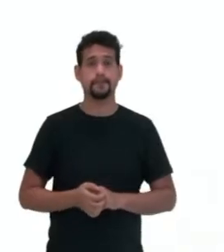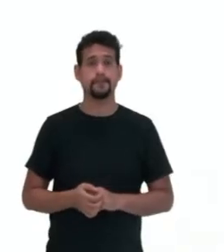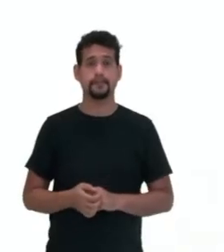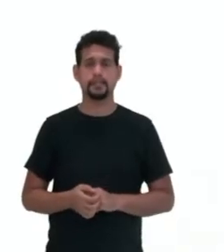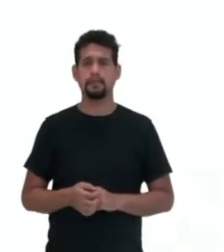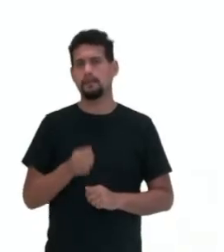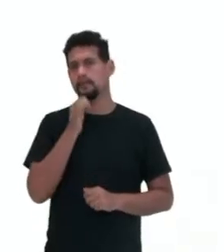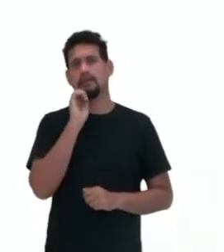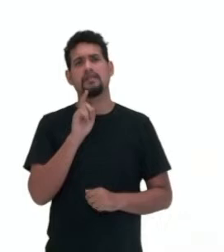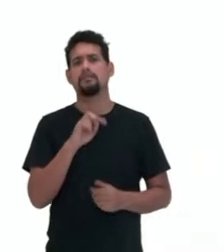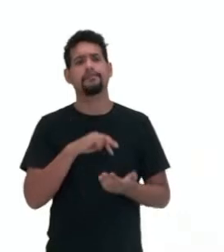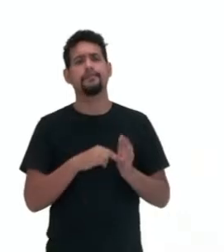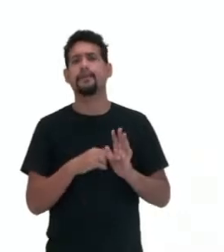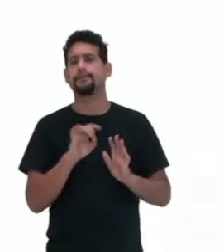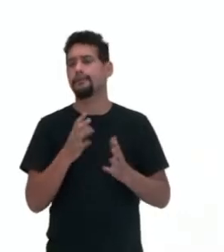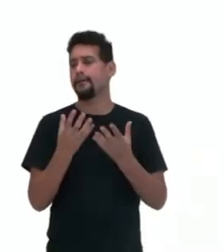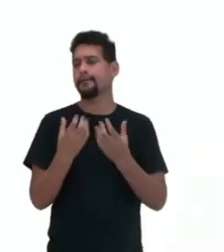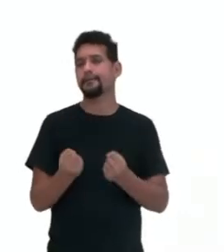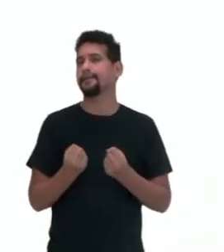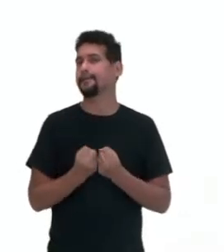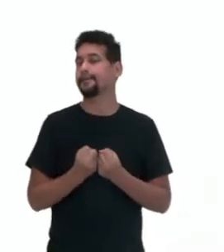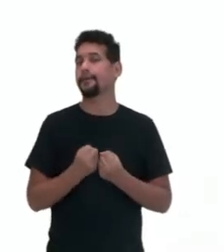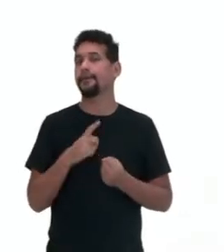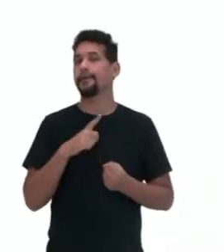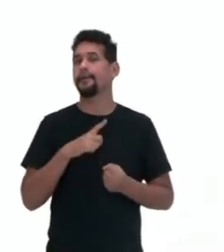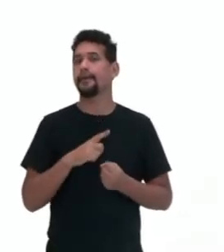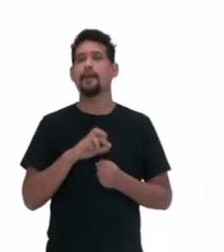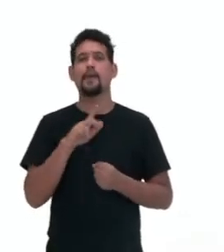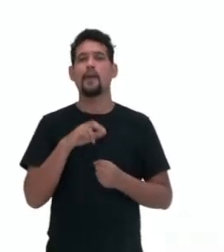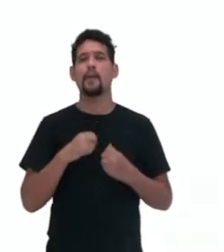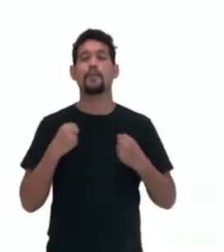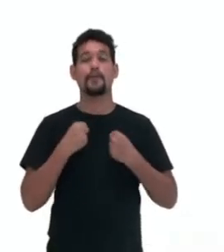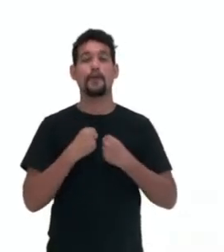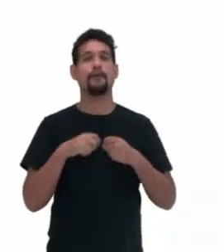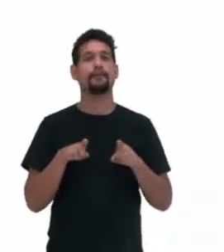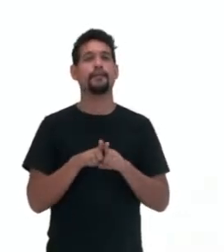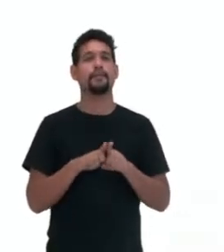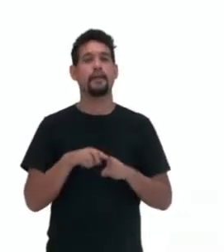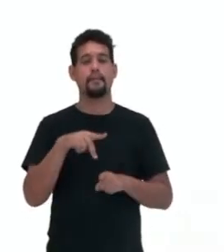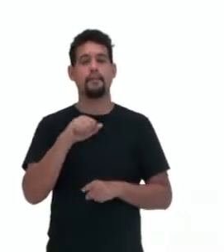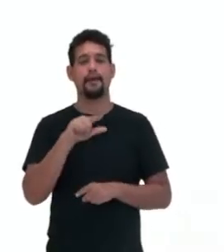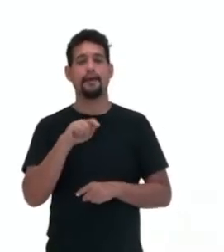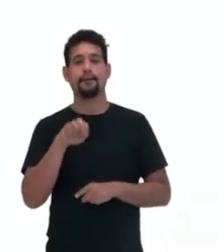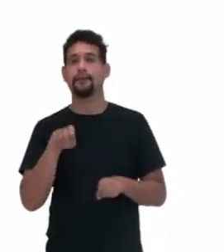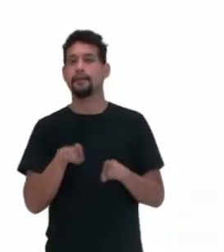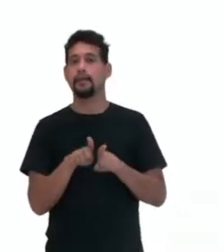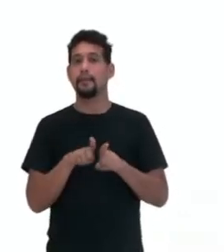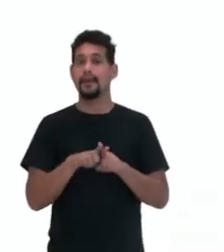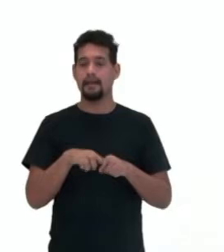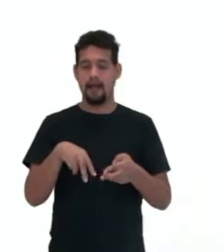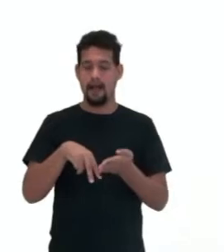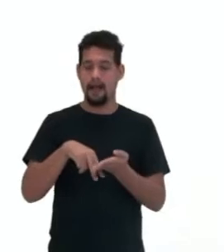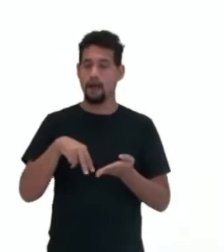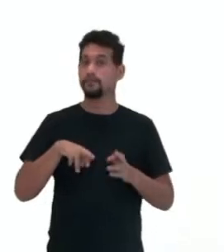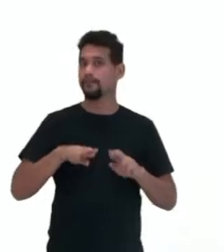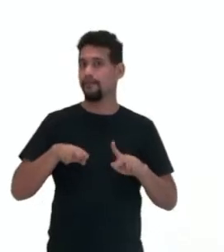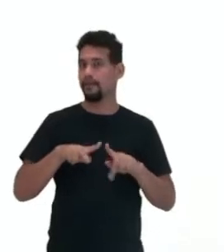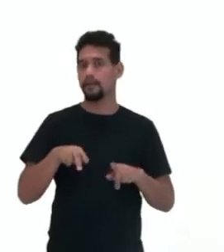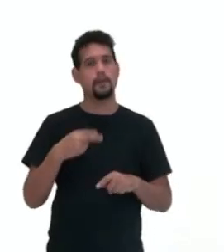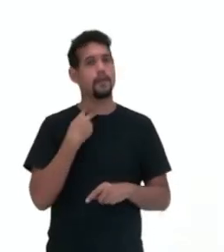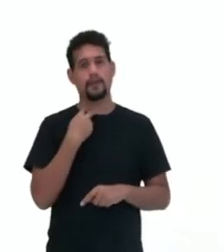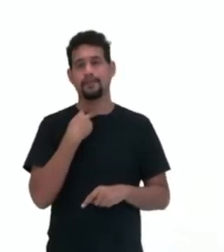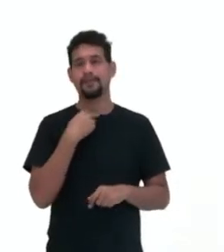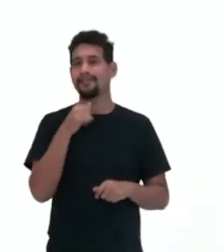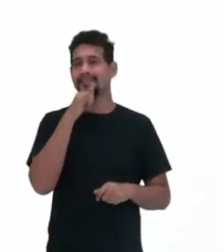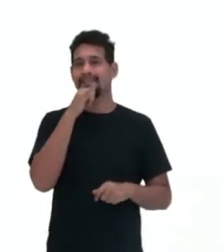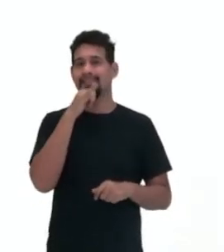Então, não são aceitos kimonos com paletós e calças de cores diferentes. Então, eu não posso usar o paletó de